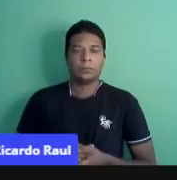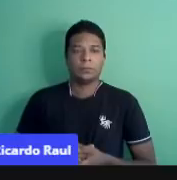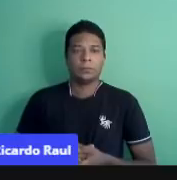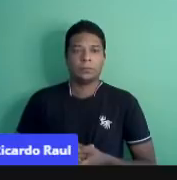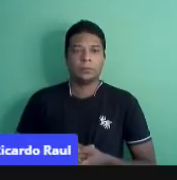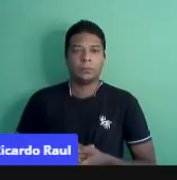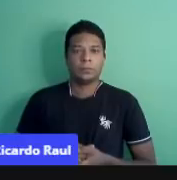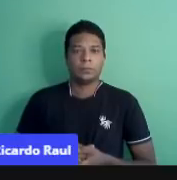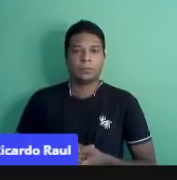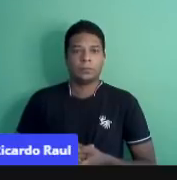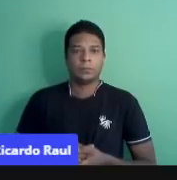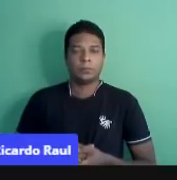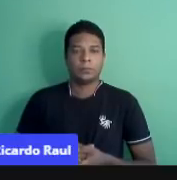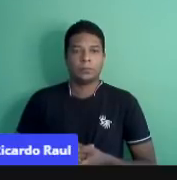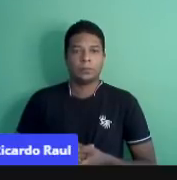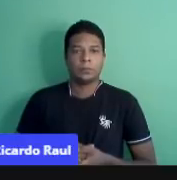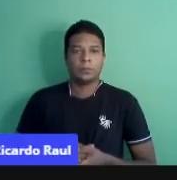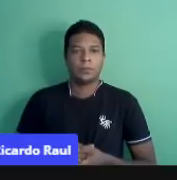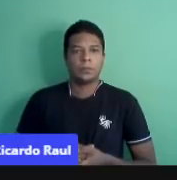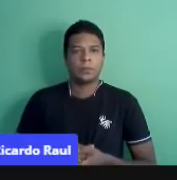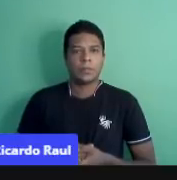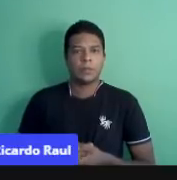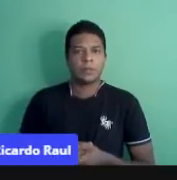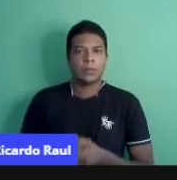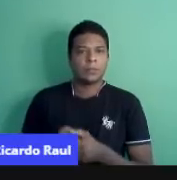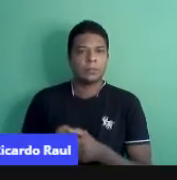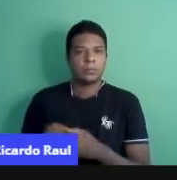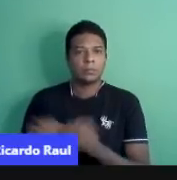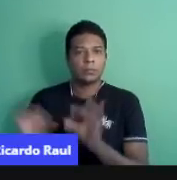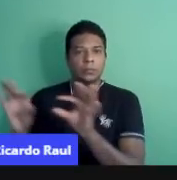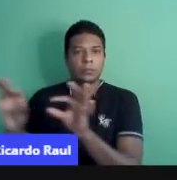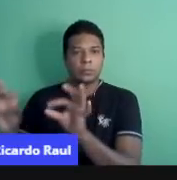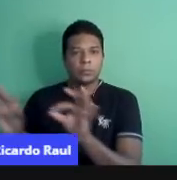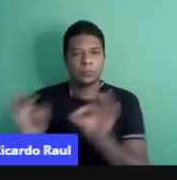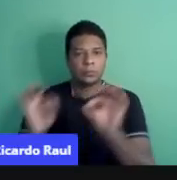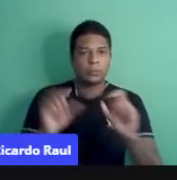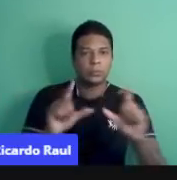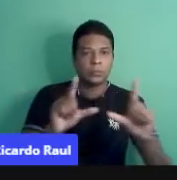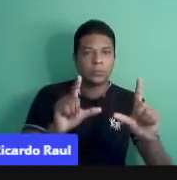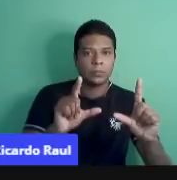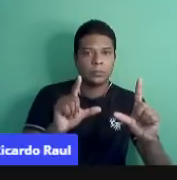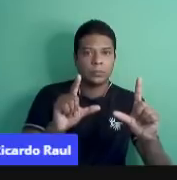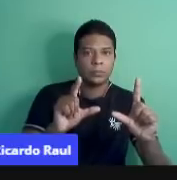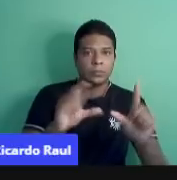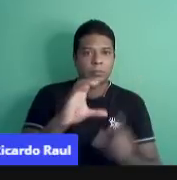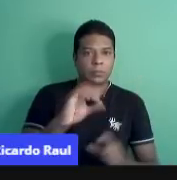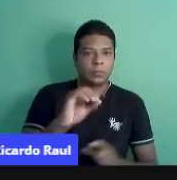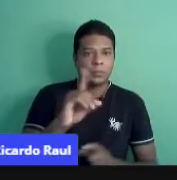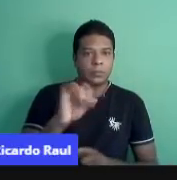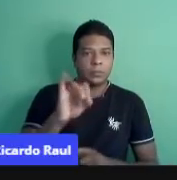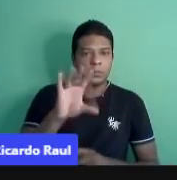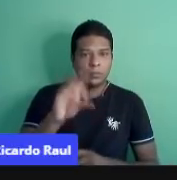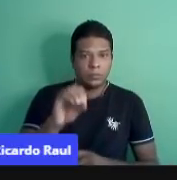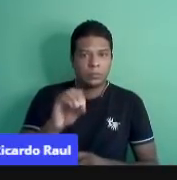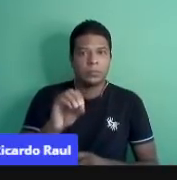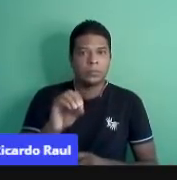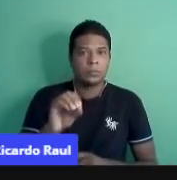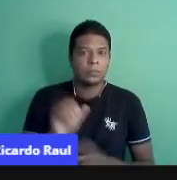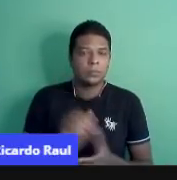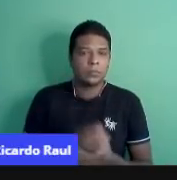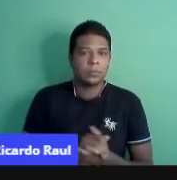Eu trouxe apenas um recorte para nós observarmos um código, um alfanumérico que